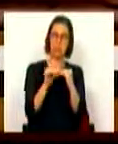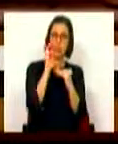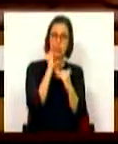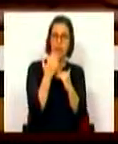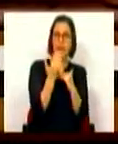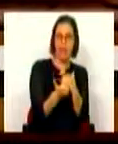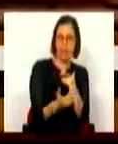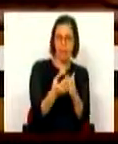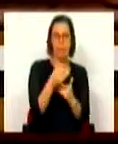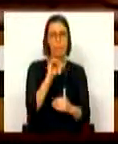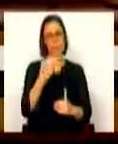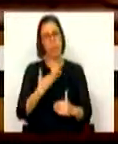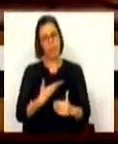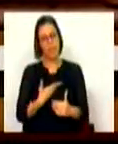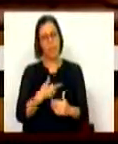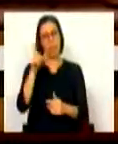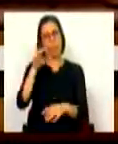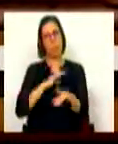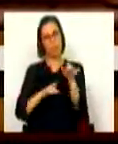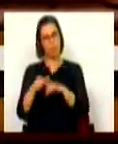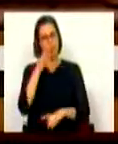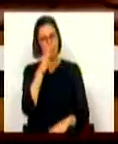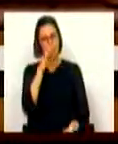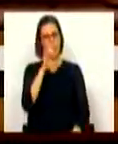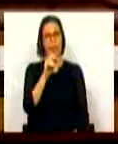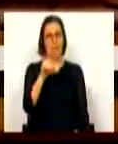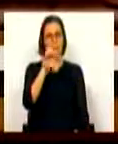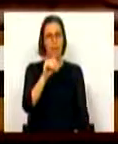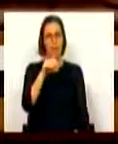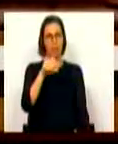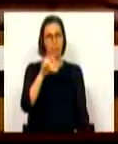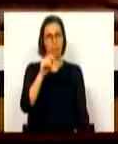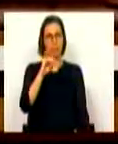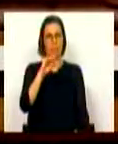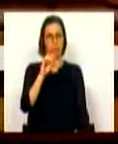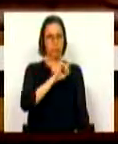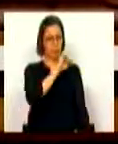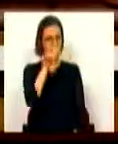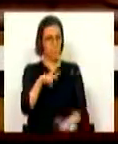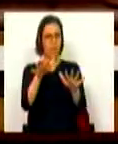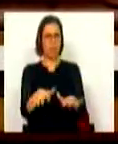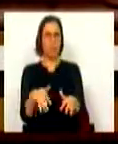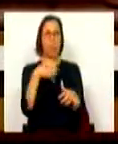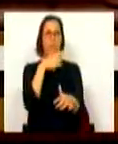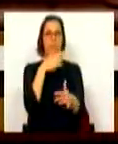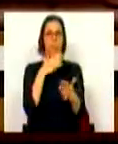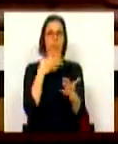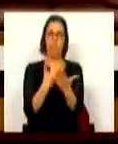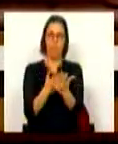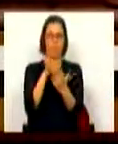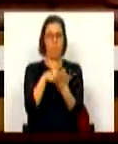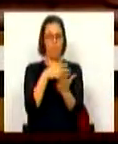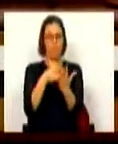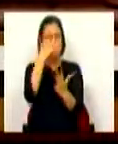segurança, o PSD, na pessoa do seu deputado Carlos Peixoto, vem ao Parlamento com um discurso que gera, no plano